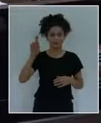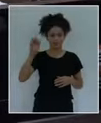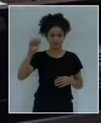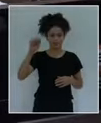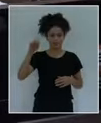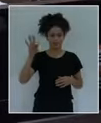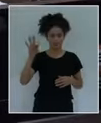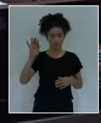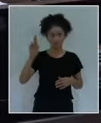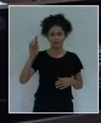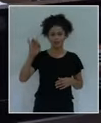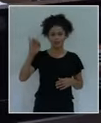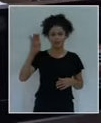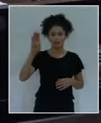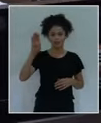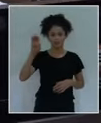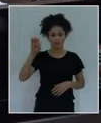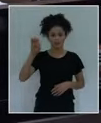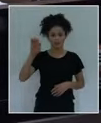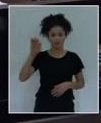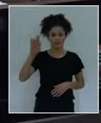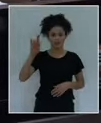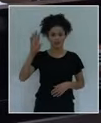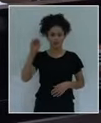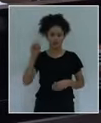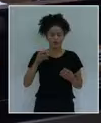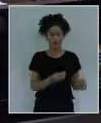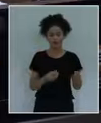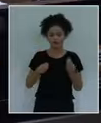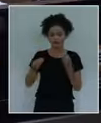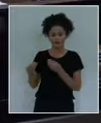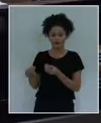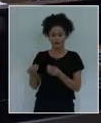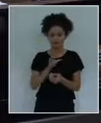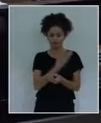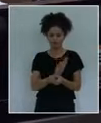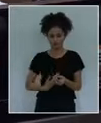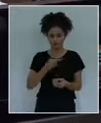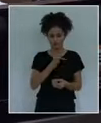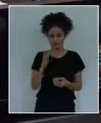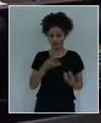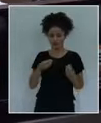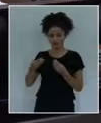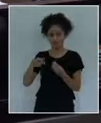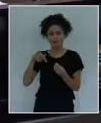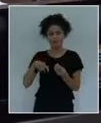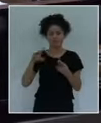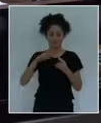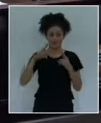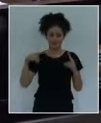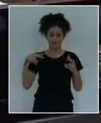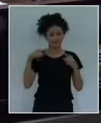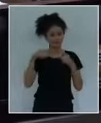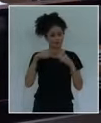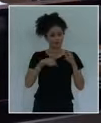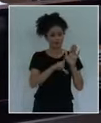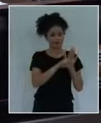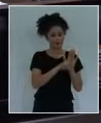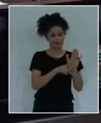ao município nos termos da Lei Municipal de número 2.588 de 2002 e da outras providências.